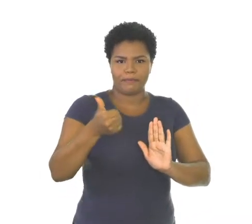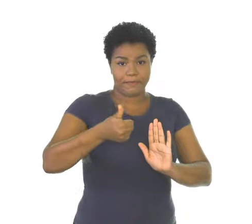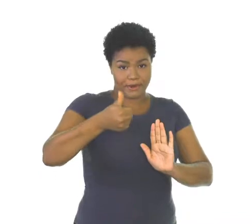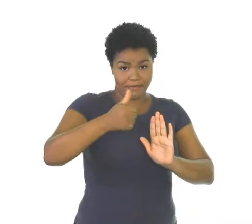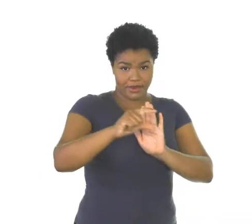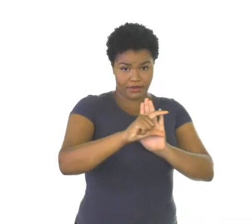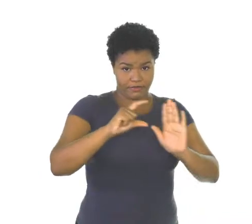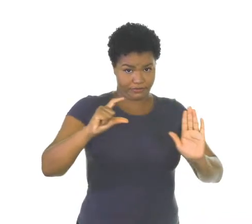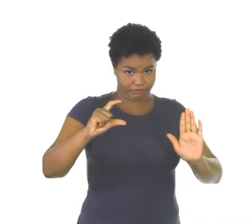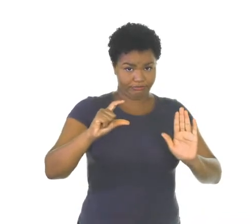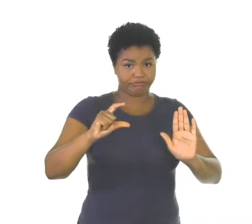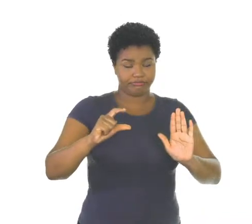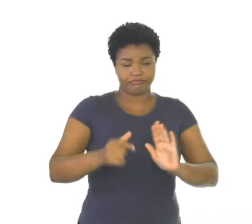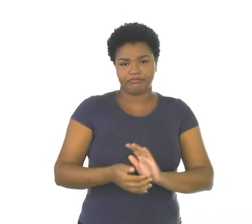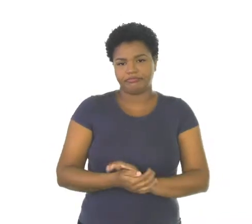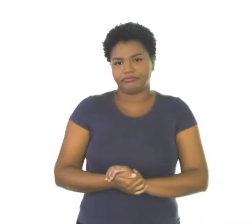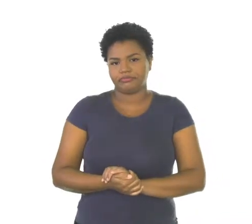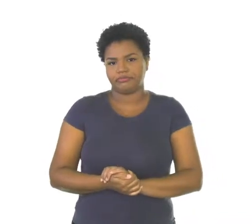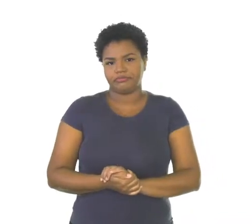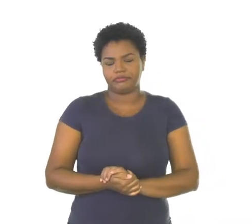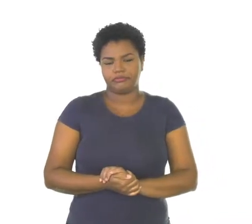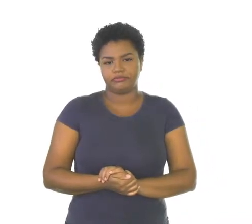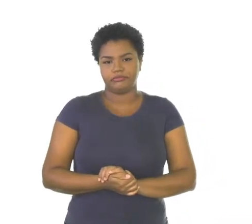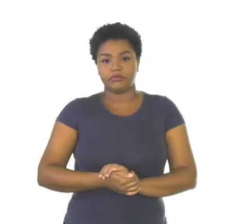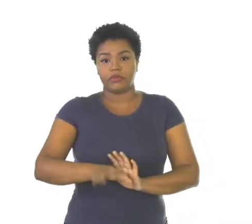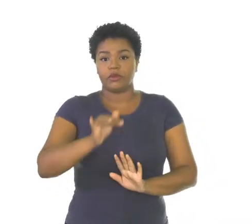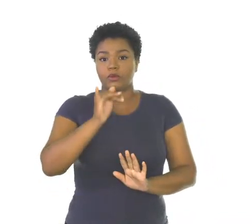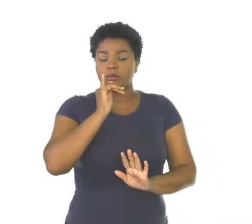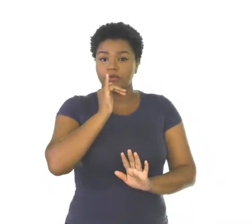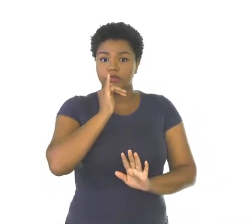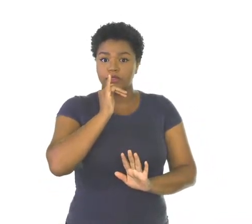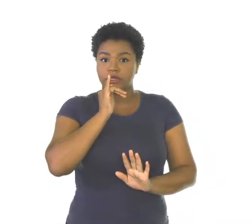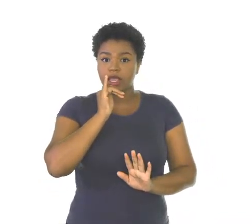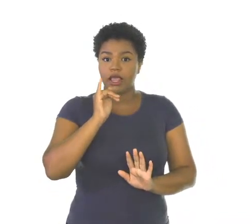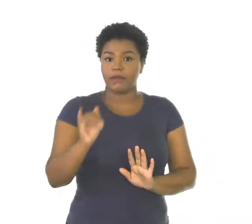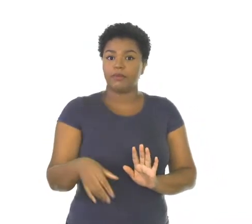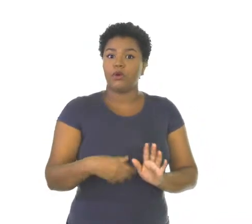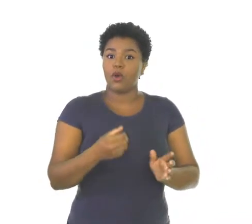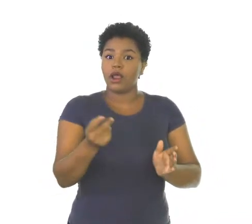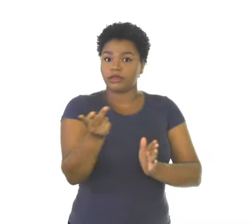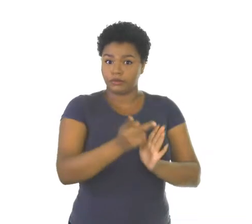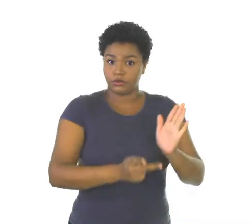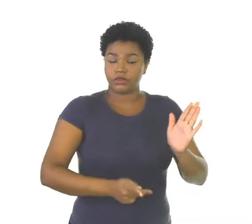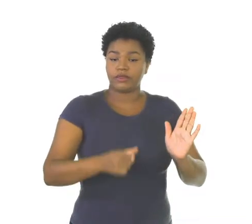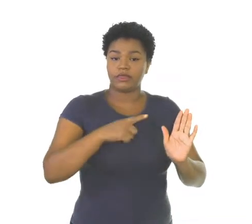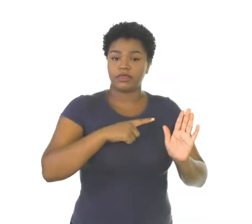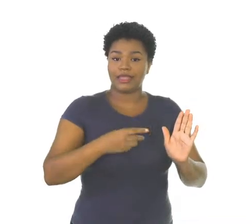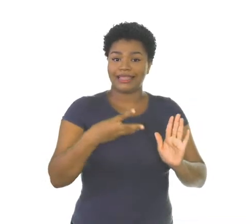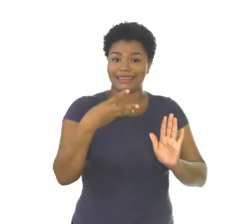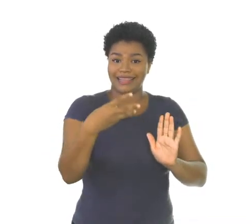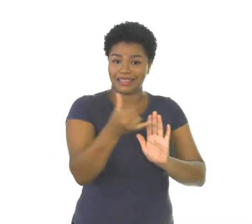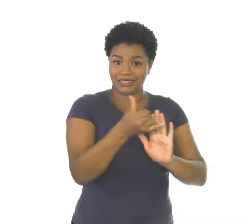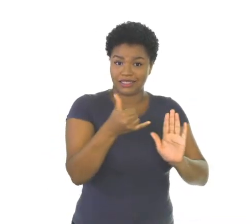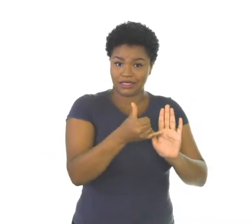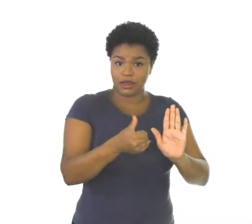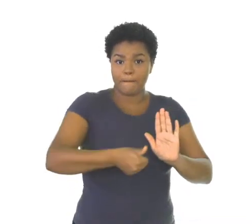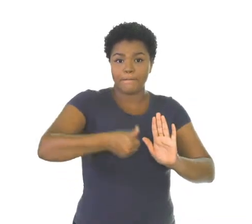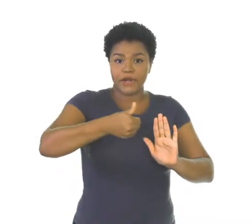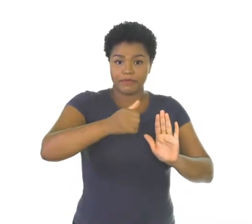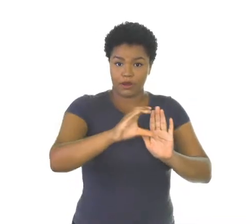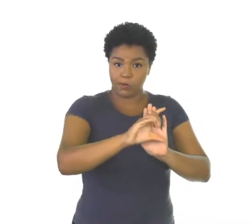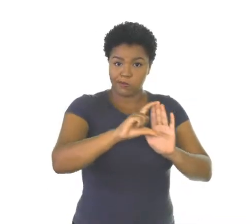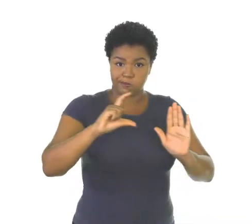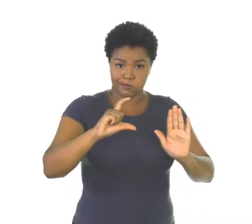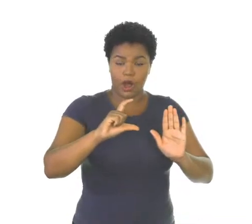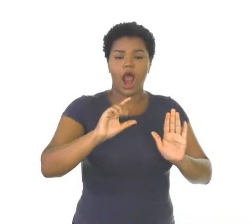mesma quantidade de linha. Exemplo, esse poema tem 3 versos na primeira estrofe. Então, ele seguirá até